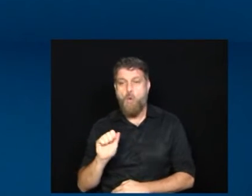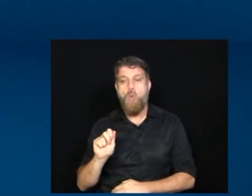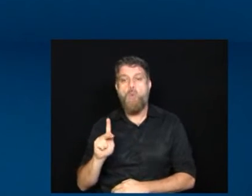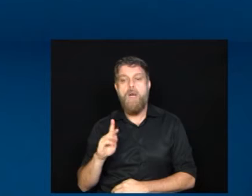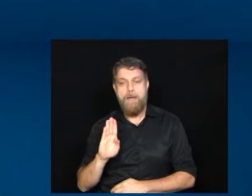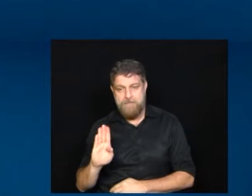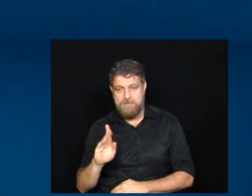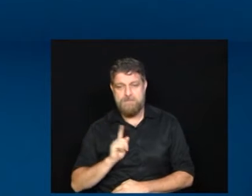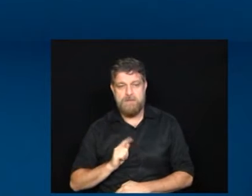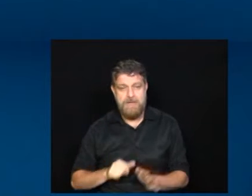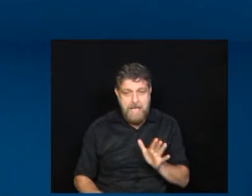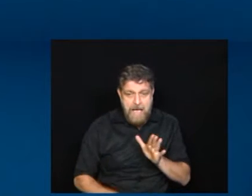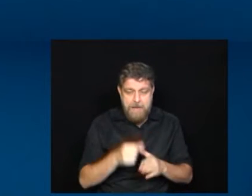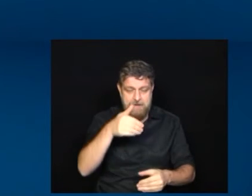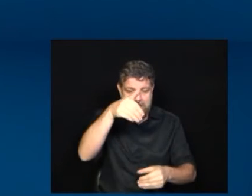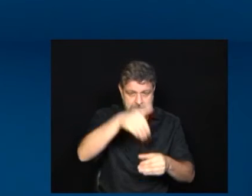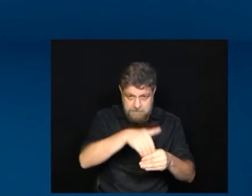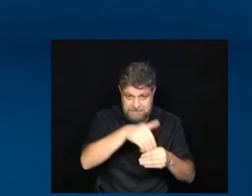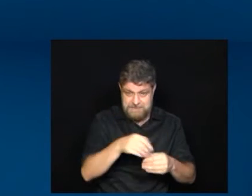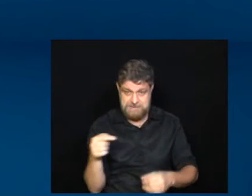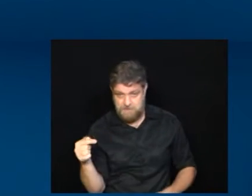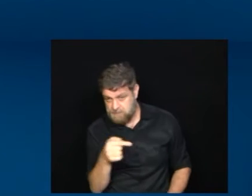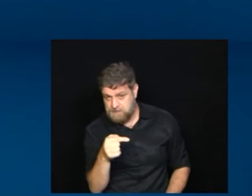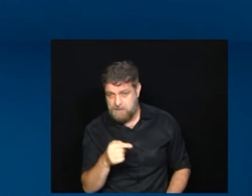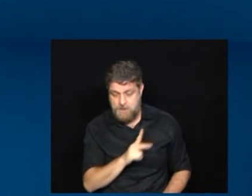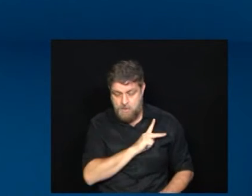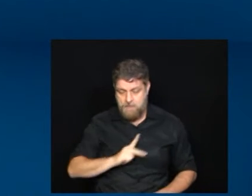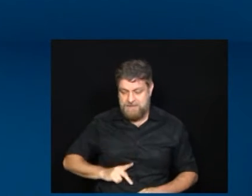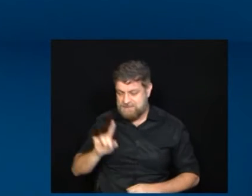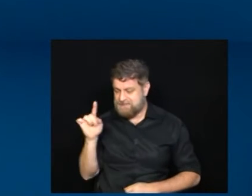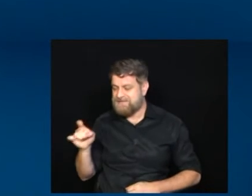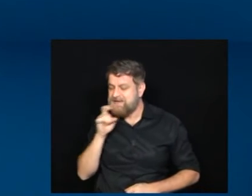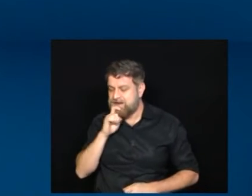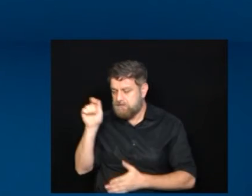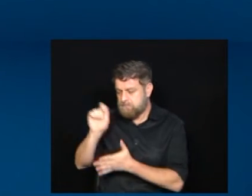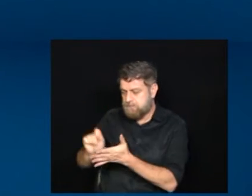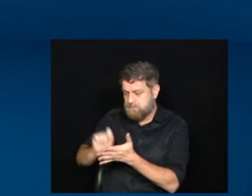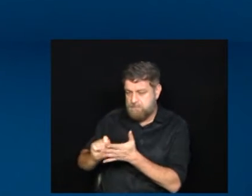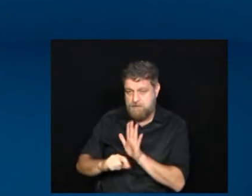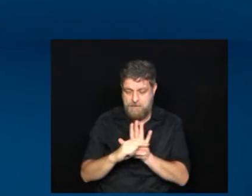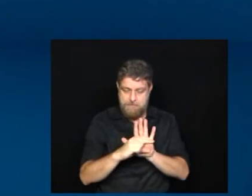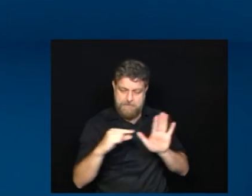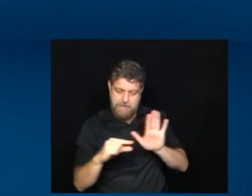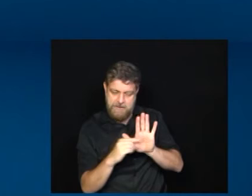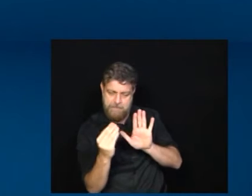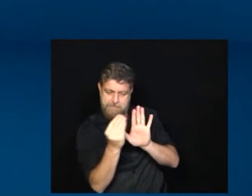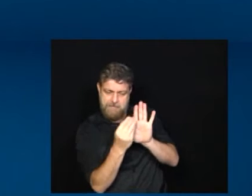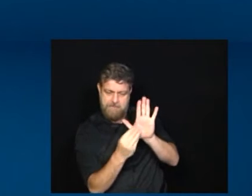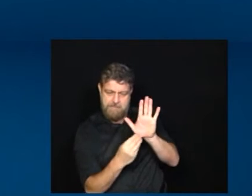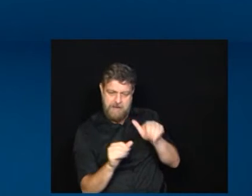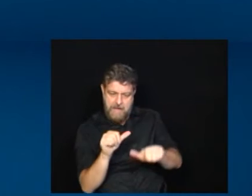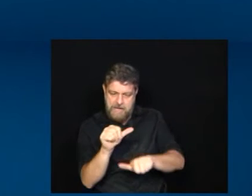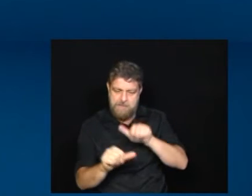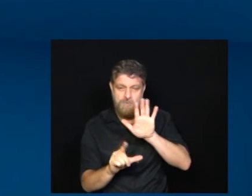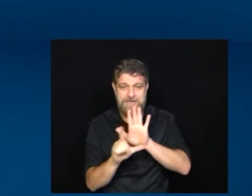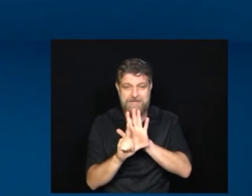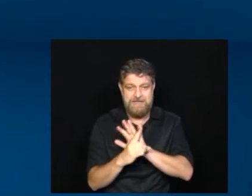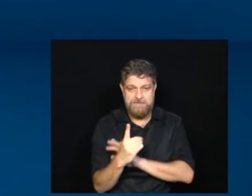será analisado o projeto de autoria do presidente da Câmara, o vereador Zé Carlos, com emendas que altera dispositivo da